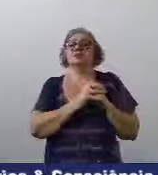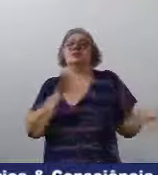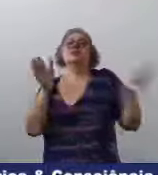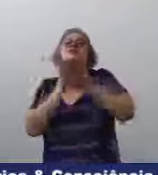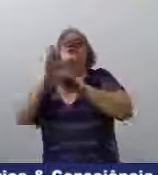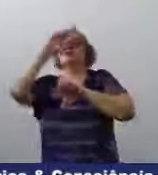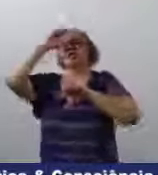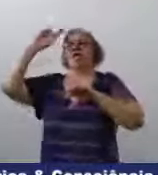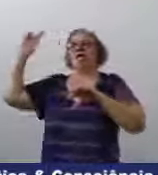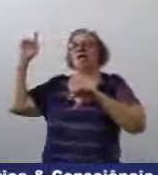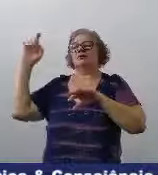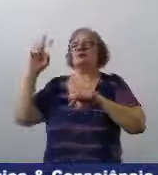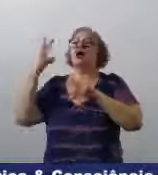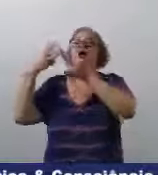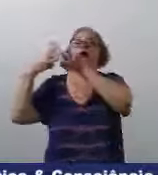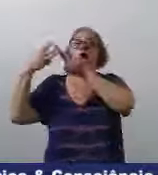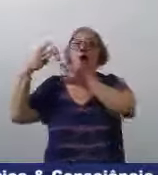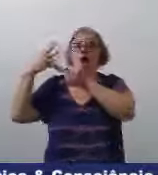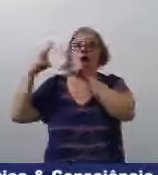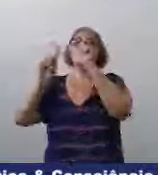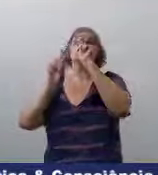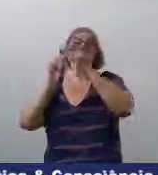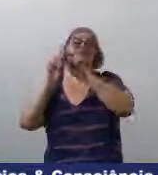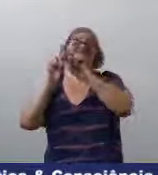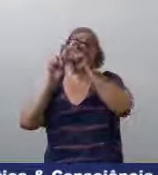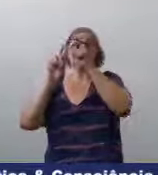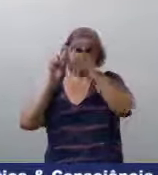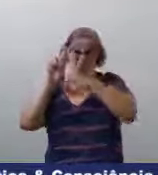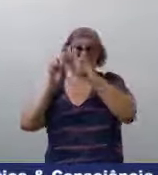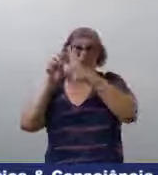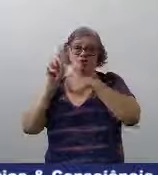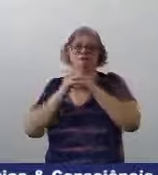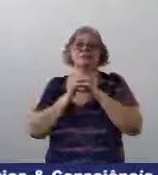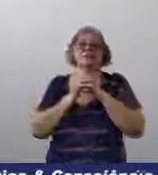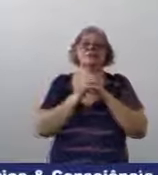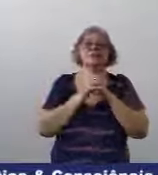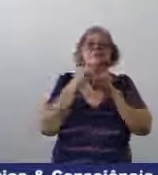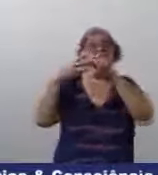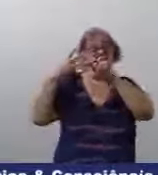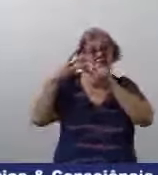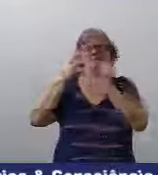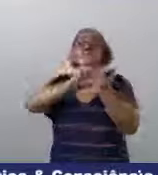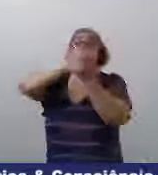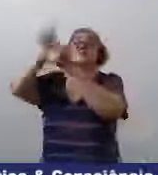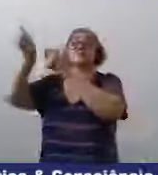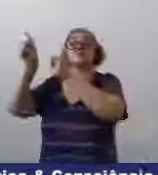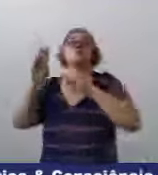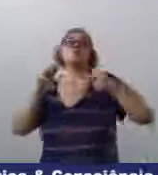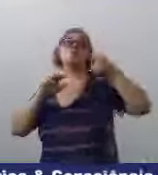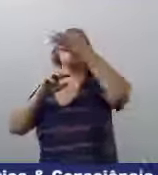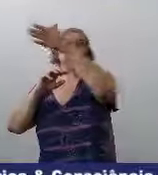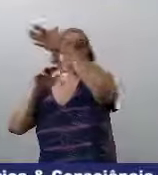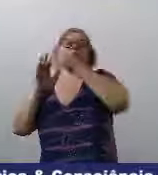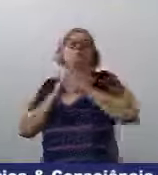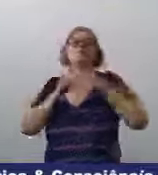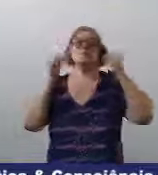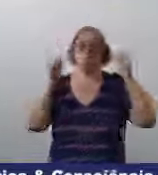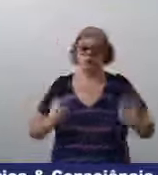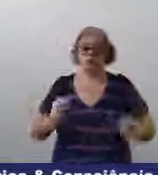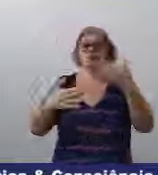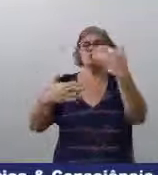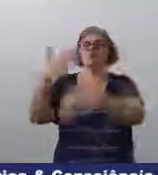velocidades próximas à da luz e viajar 3 meses para ele volta 3 meses mais velho, que se passaram centenas de anos. Isso